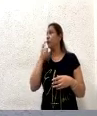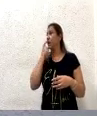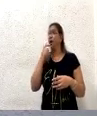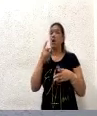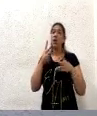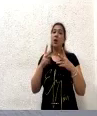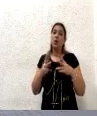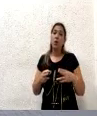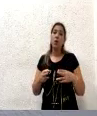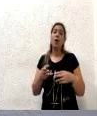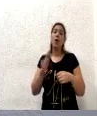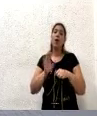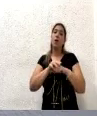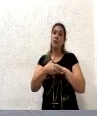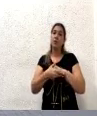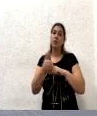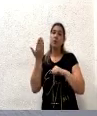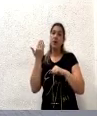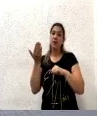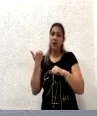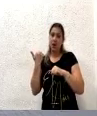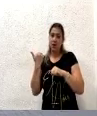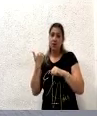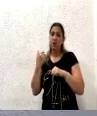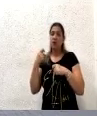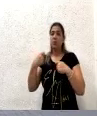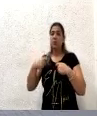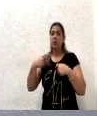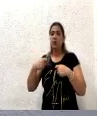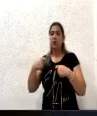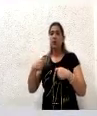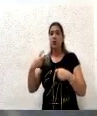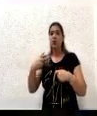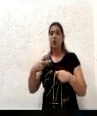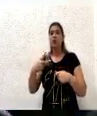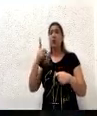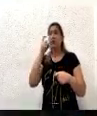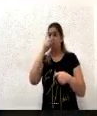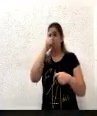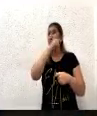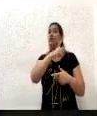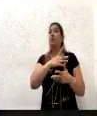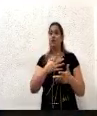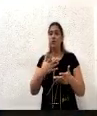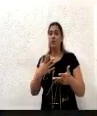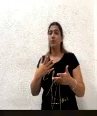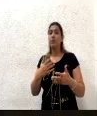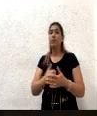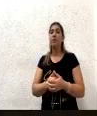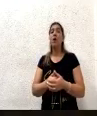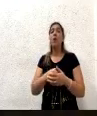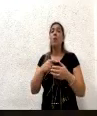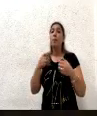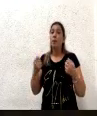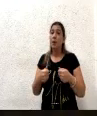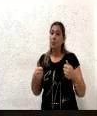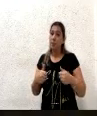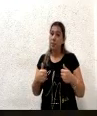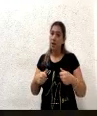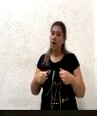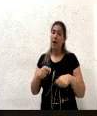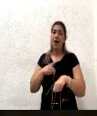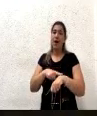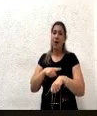é difícil. Exatamente. A vacina do Covid que precisou de reforço foi complicado. Mas, então, para o momento, não tem. Né? A gente até